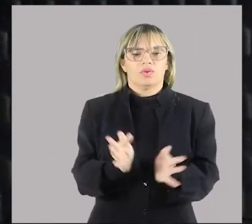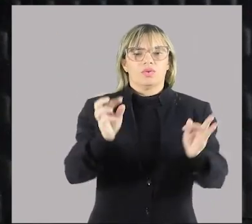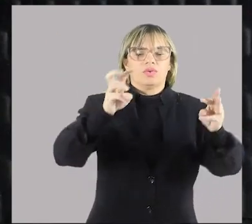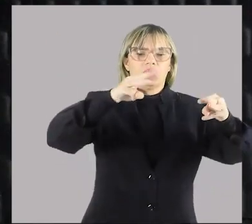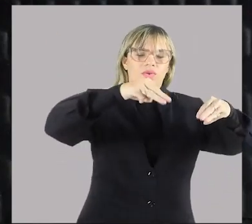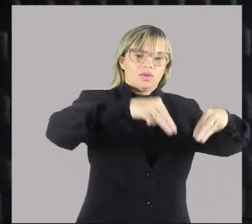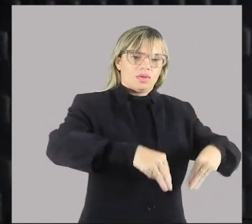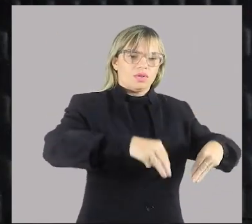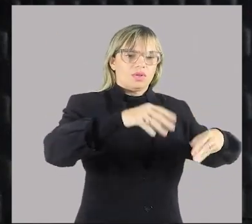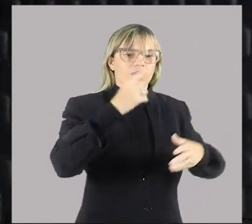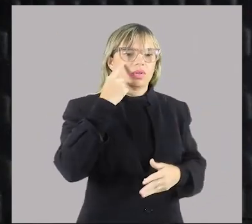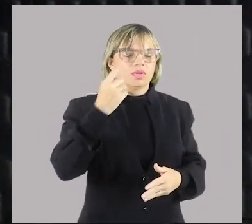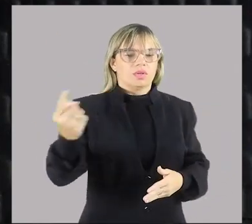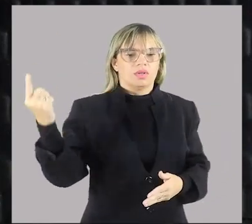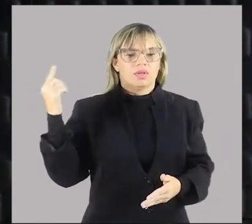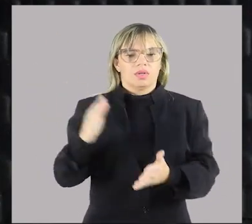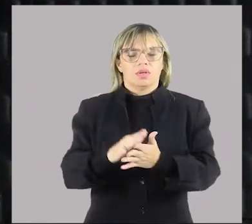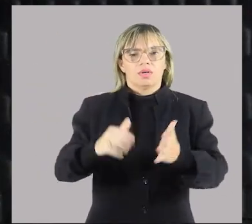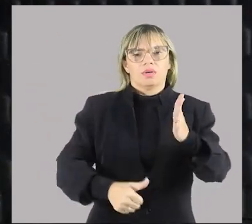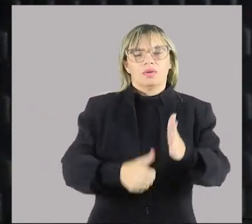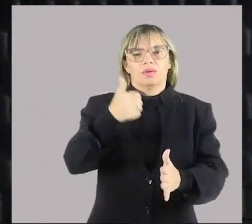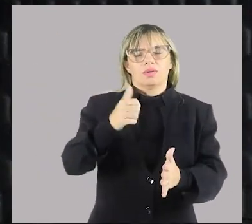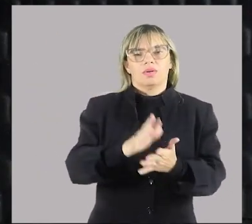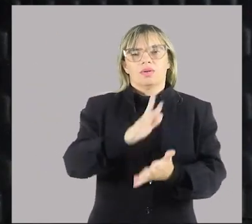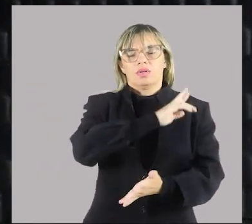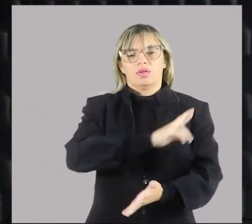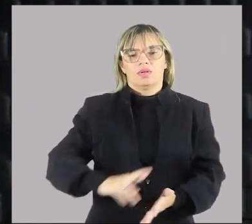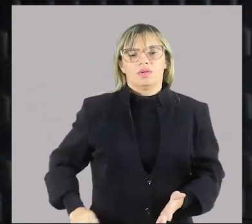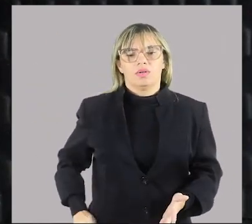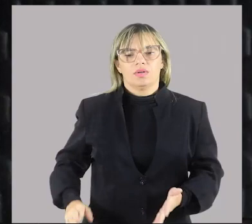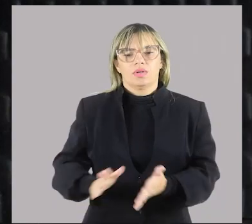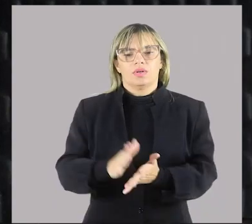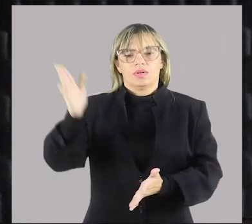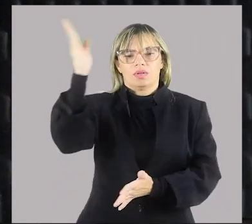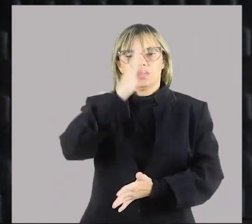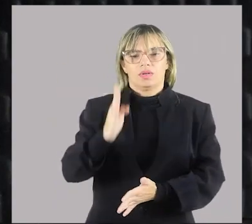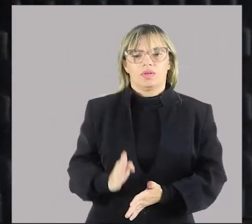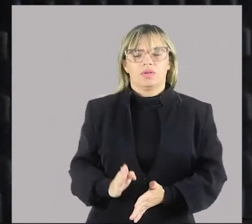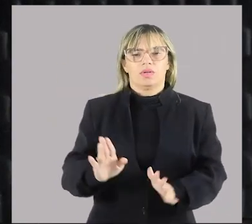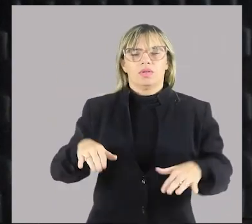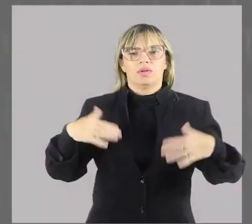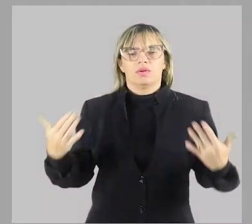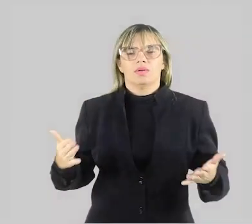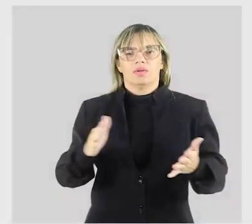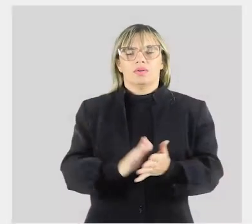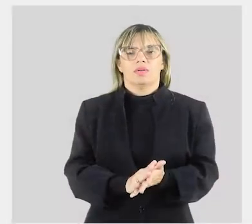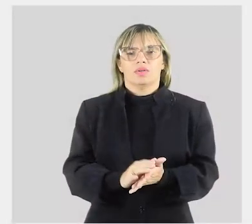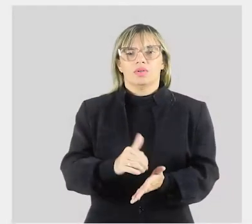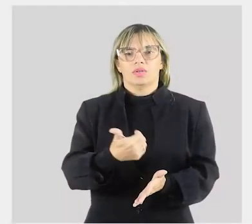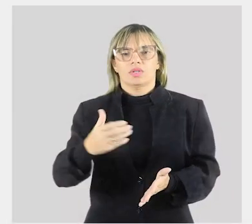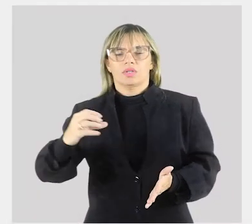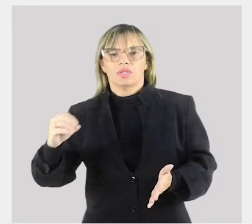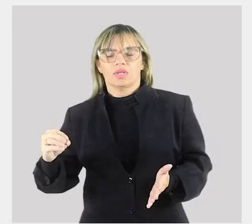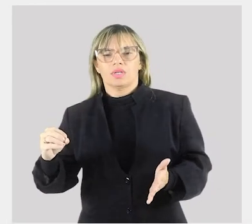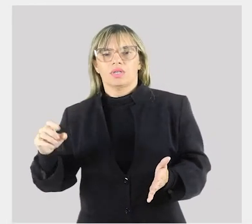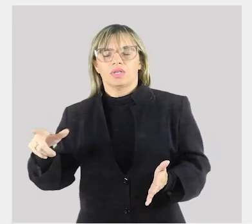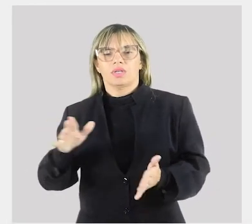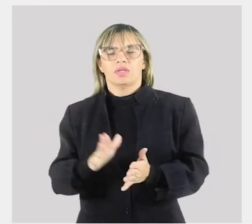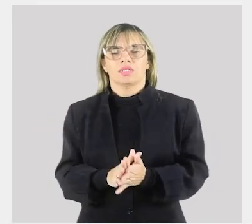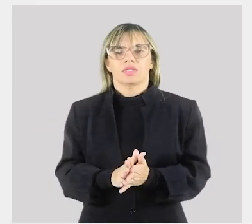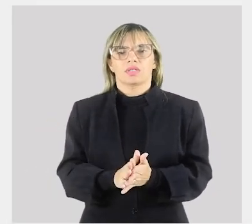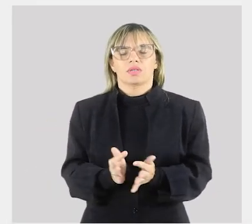final da chamada Primeira República Brasileira. Os 10 últimos anos